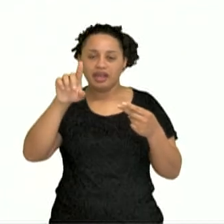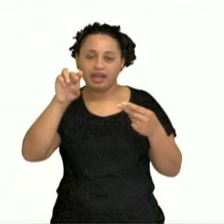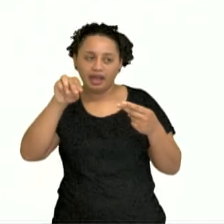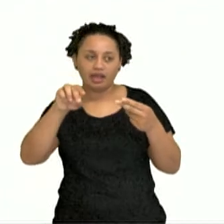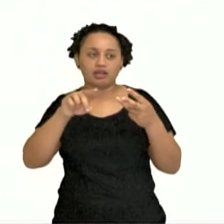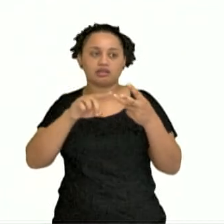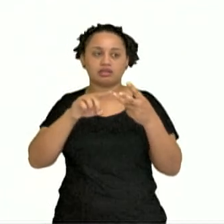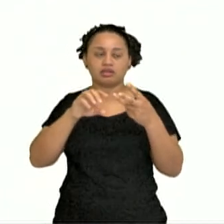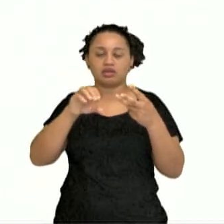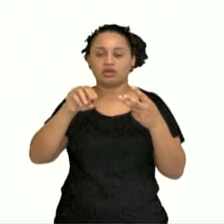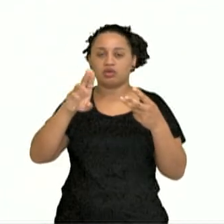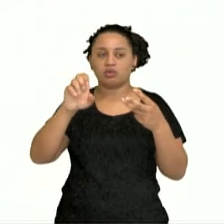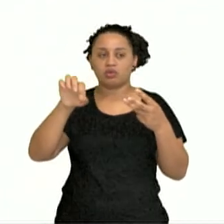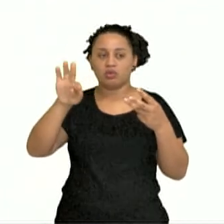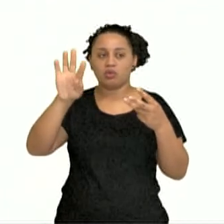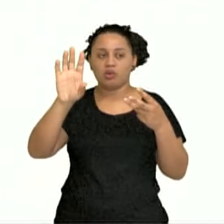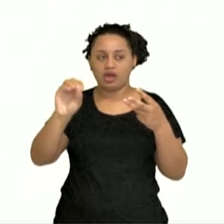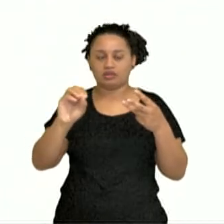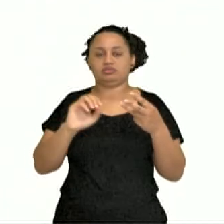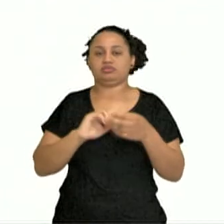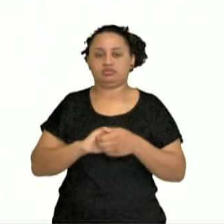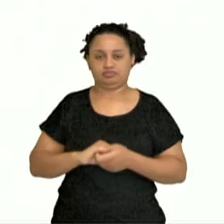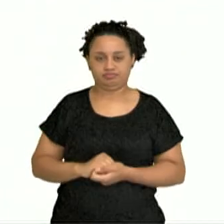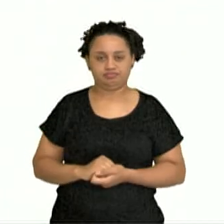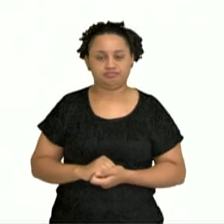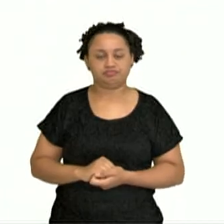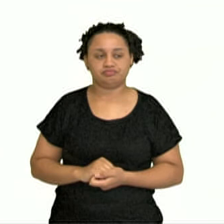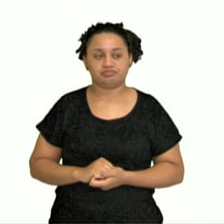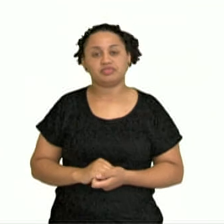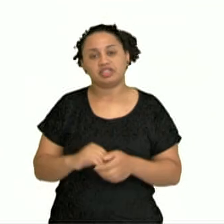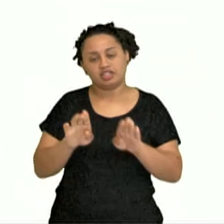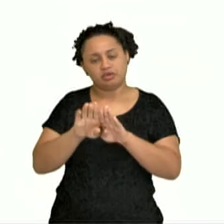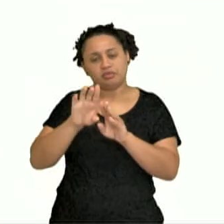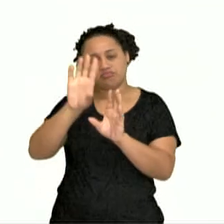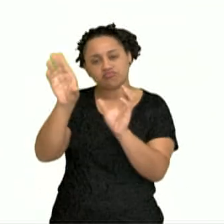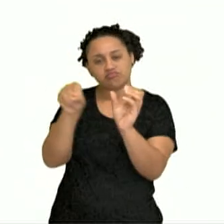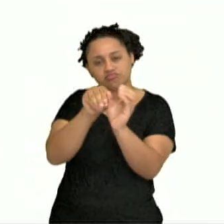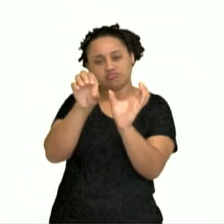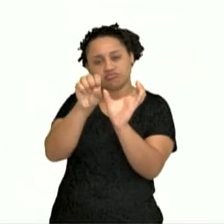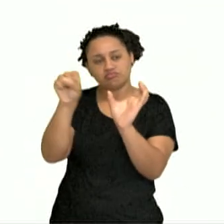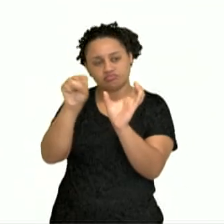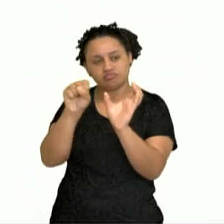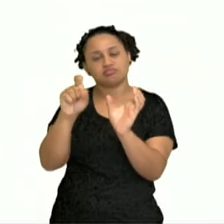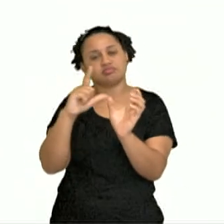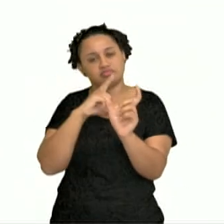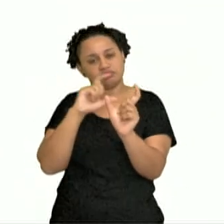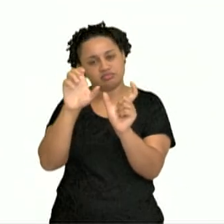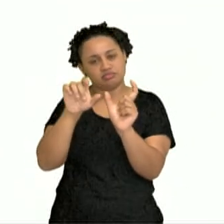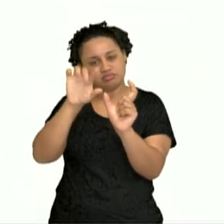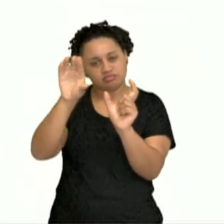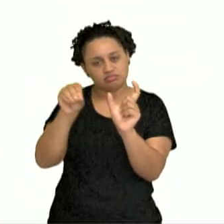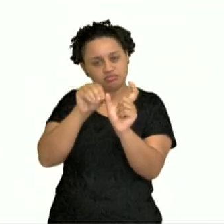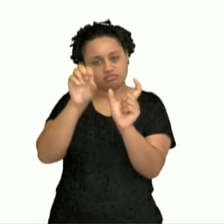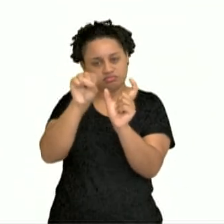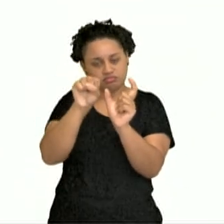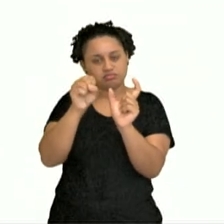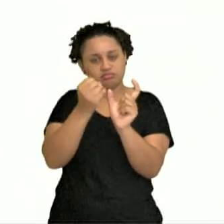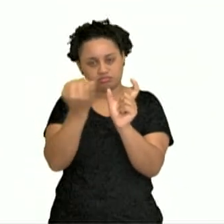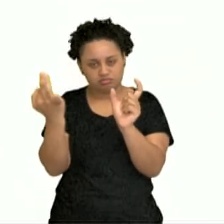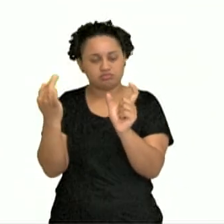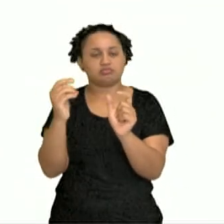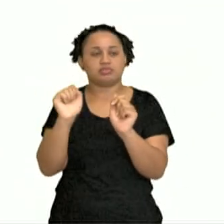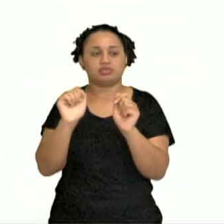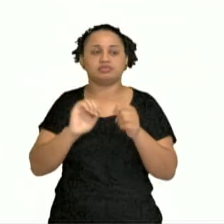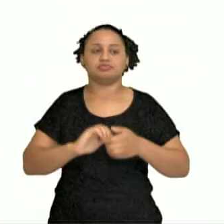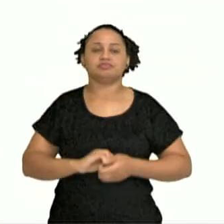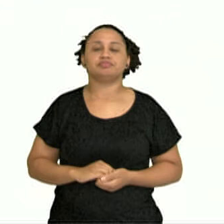tuviera. Cuánto, cuánta, cuántos e quantas. Quanto hace que não nos veíamos? Quanto tempo que não